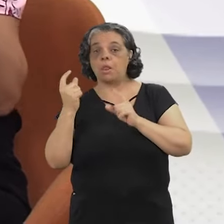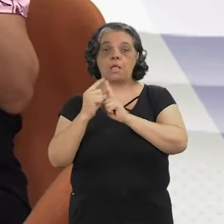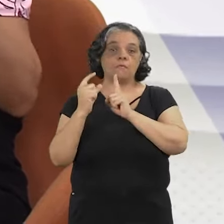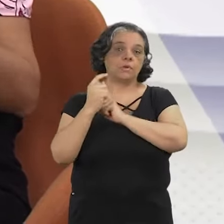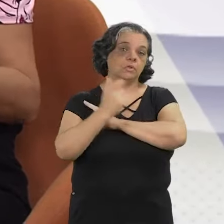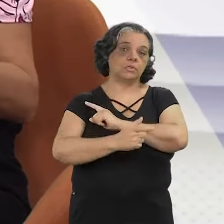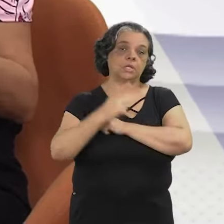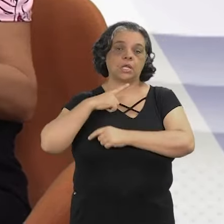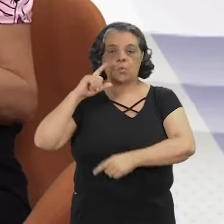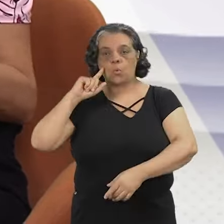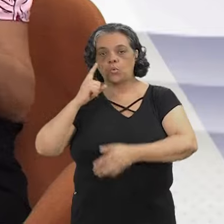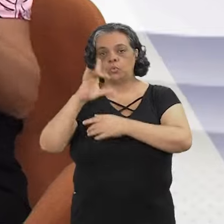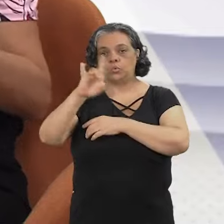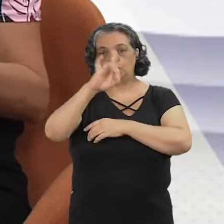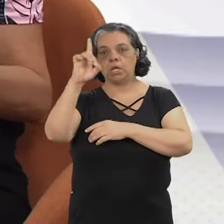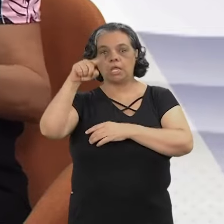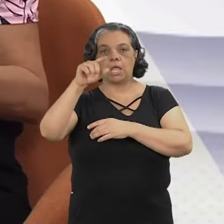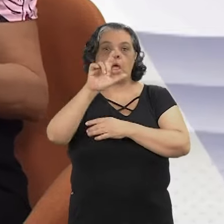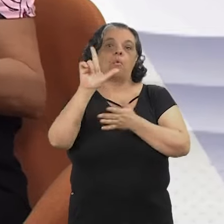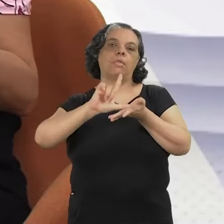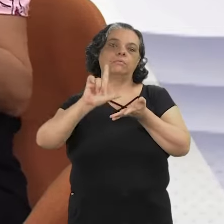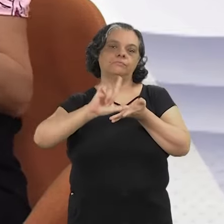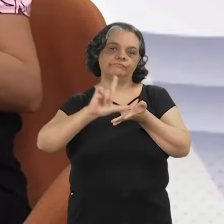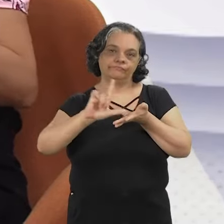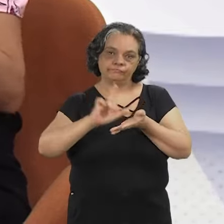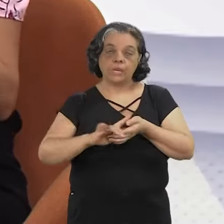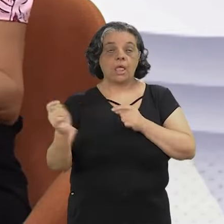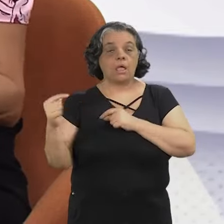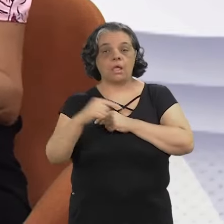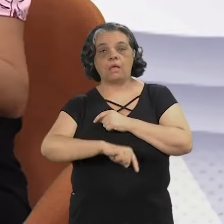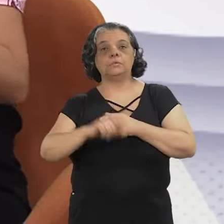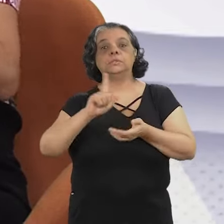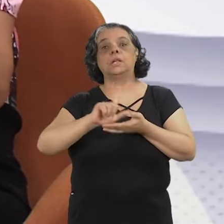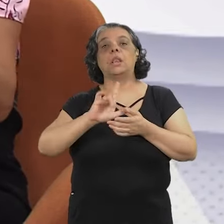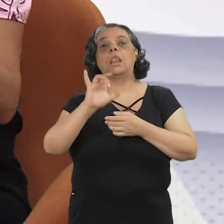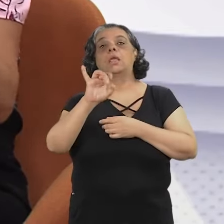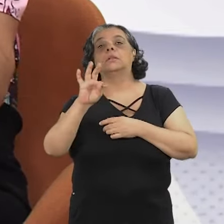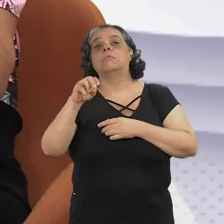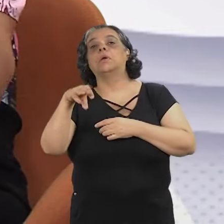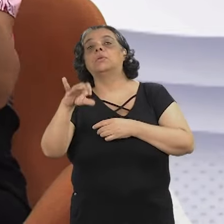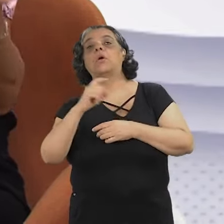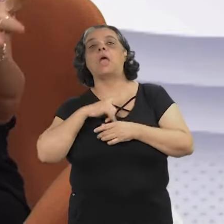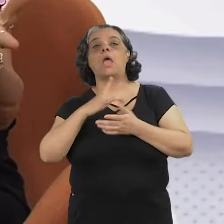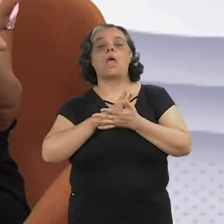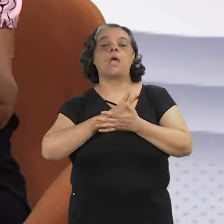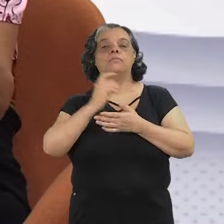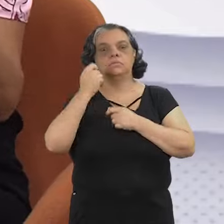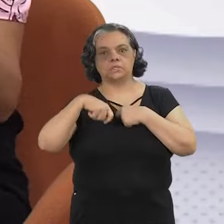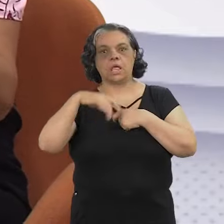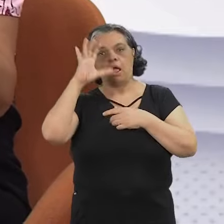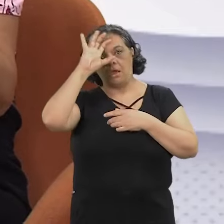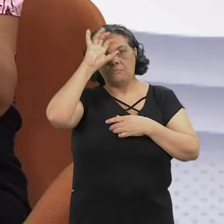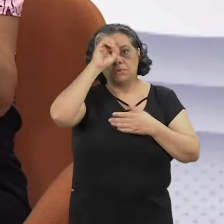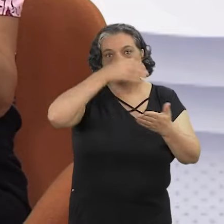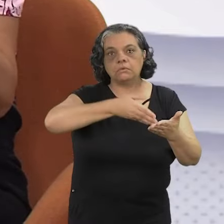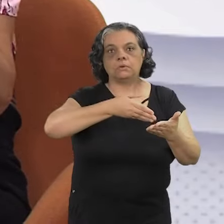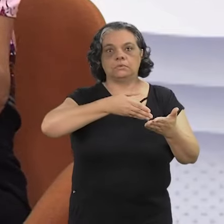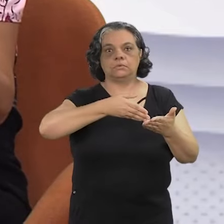acho que é a palavra de ordem do dia que é o letramento o letramento é basicamente você será Alfabetizado digamos